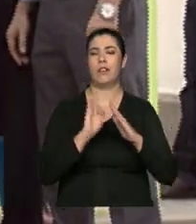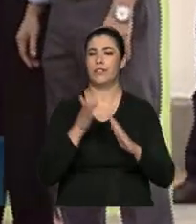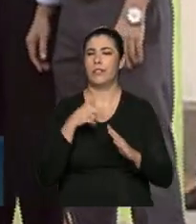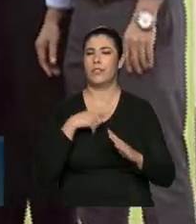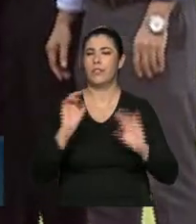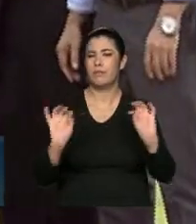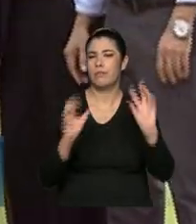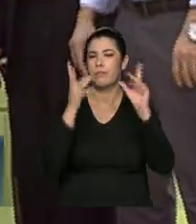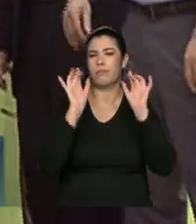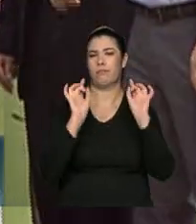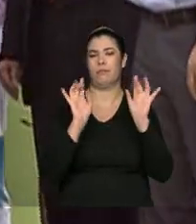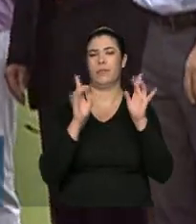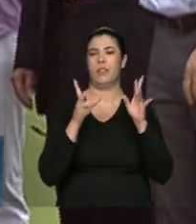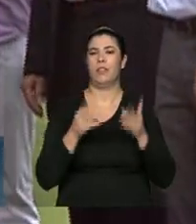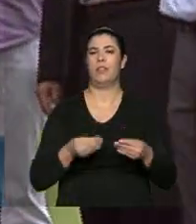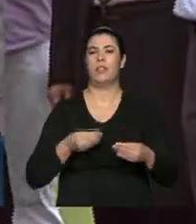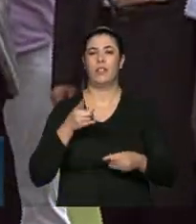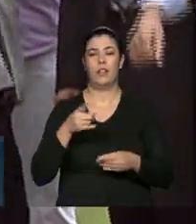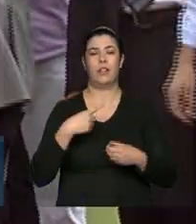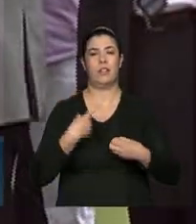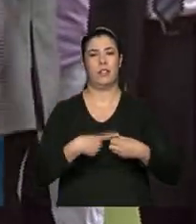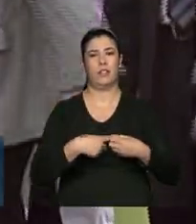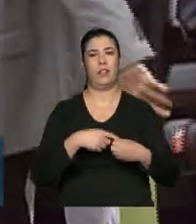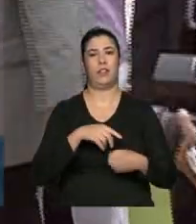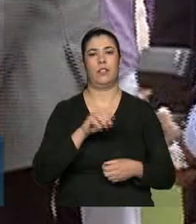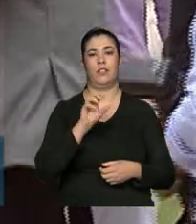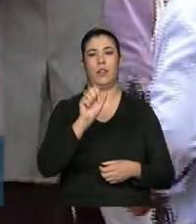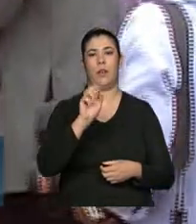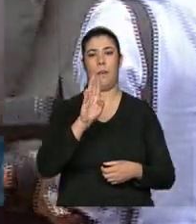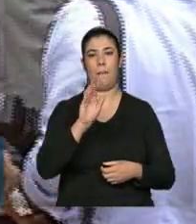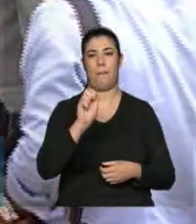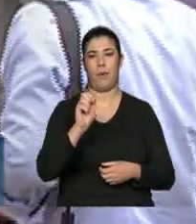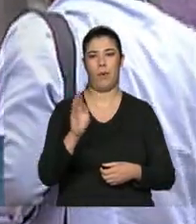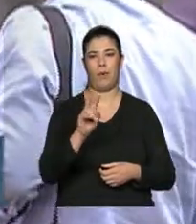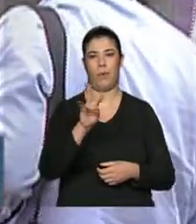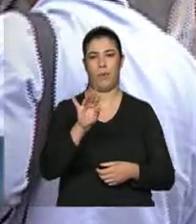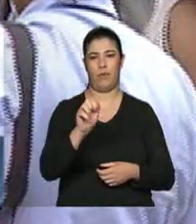na cerimônia em Boa Vista, Roraima.